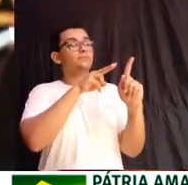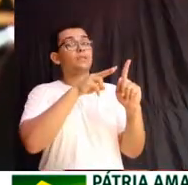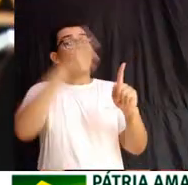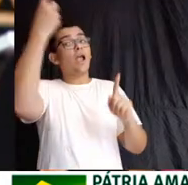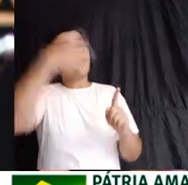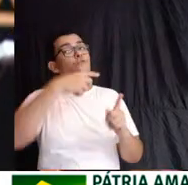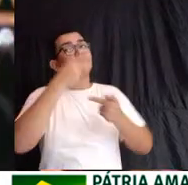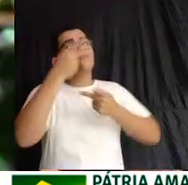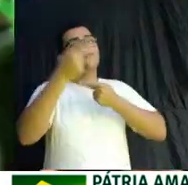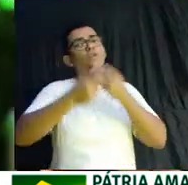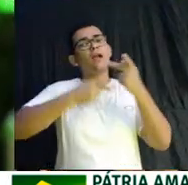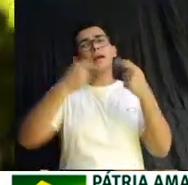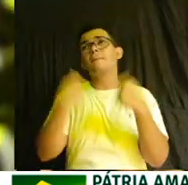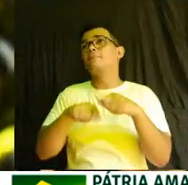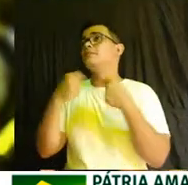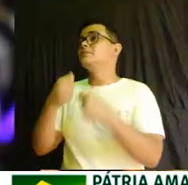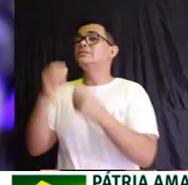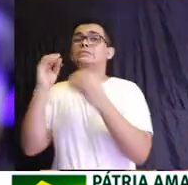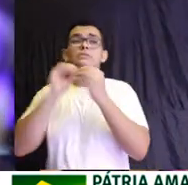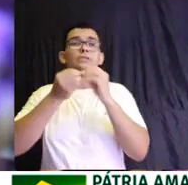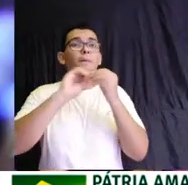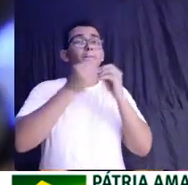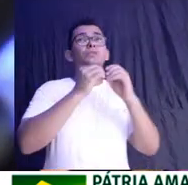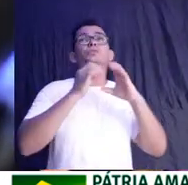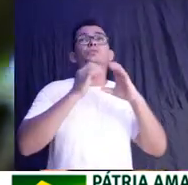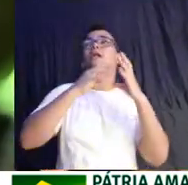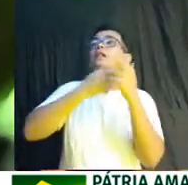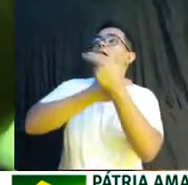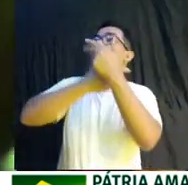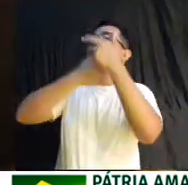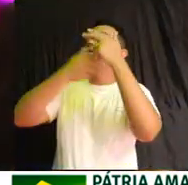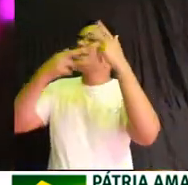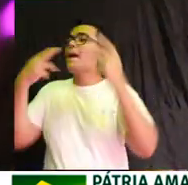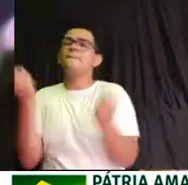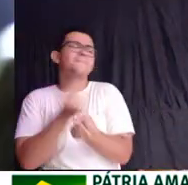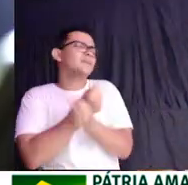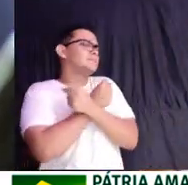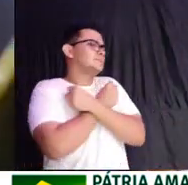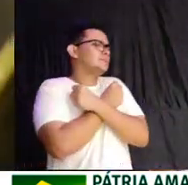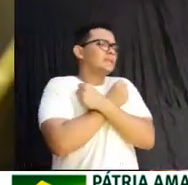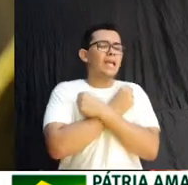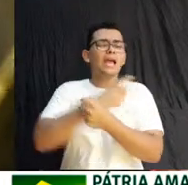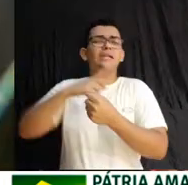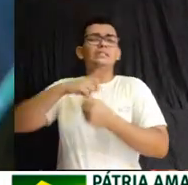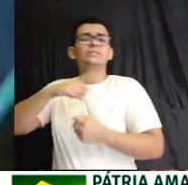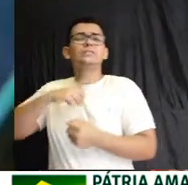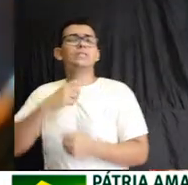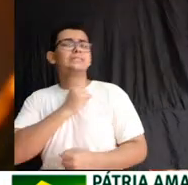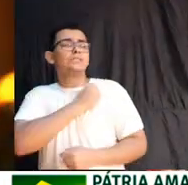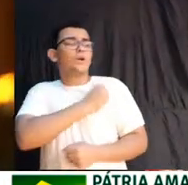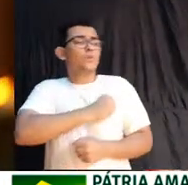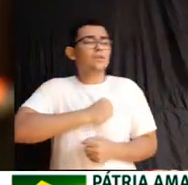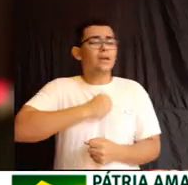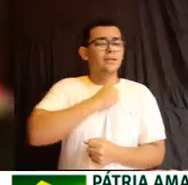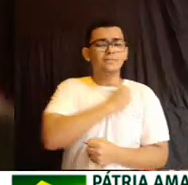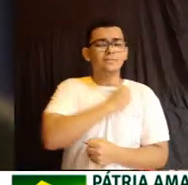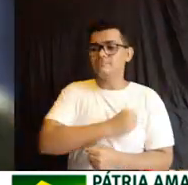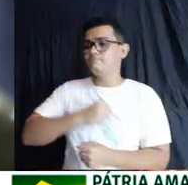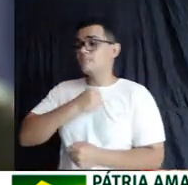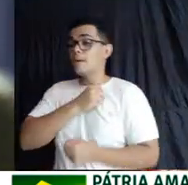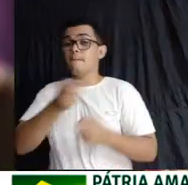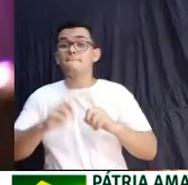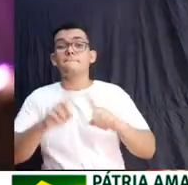os beijos que eu não te dei. A saudade acumulada, acumulando, já não sei até